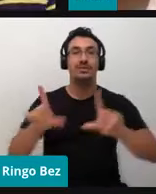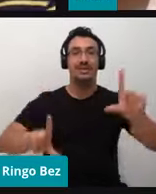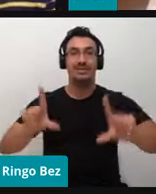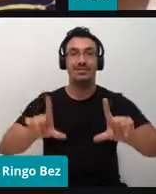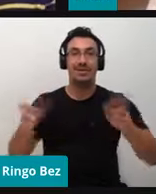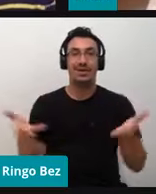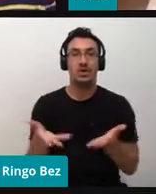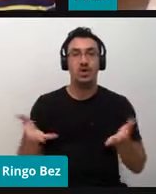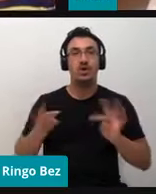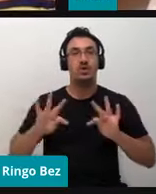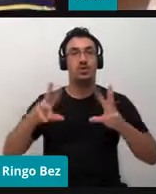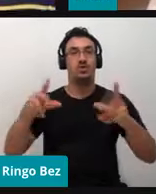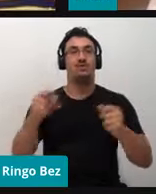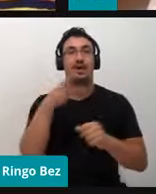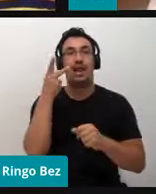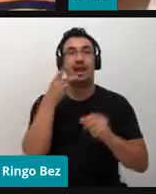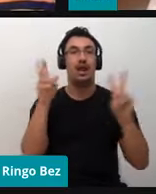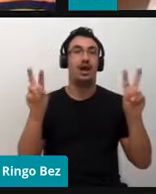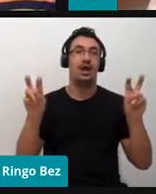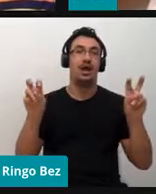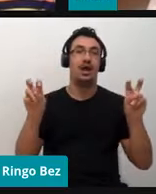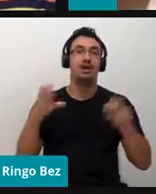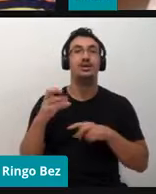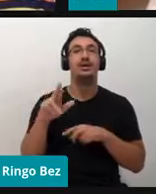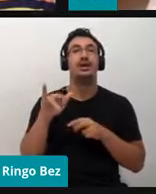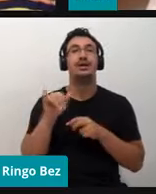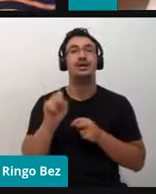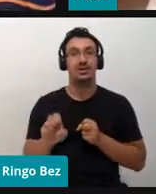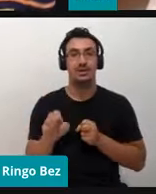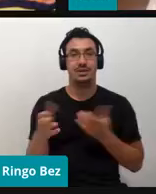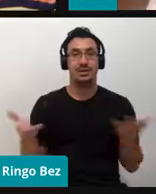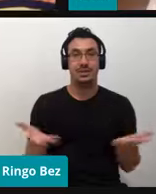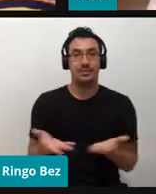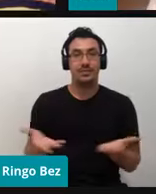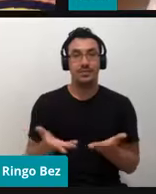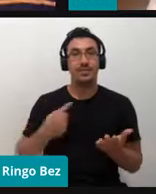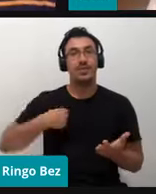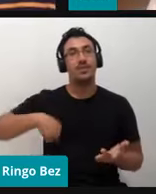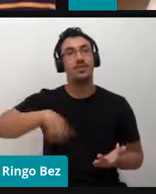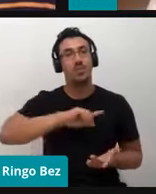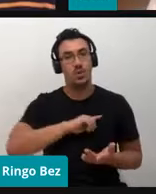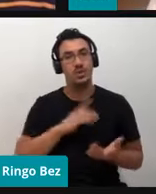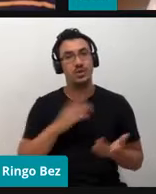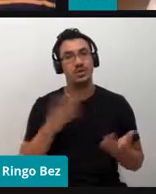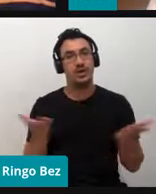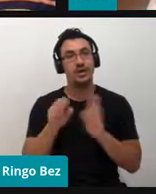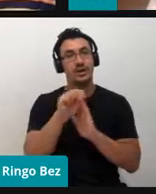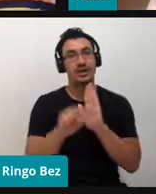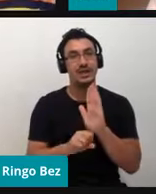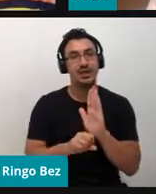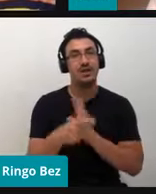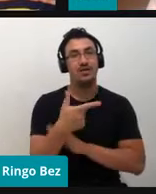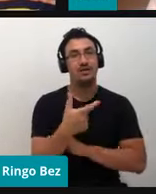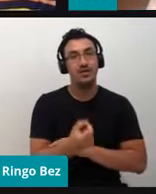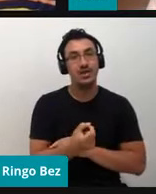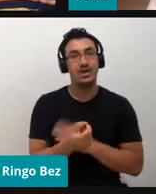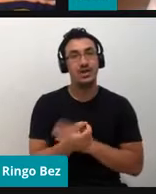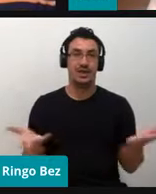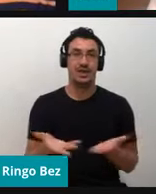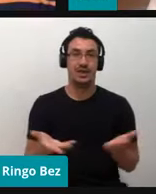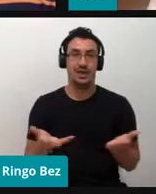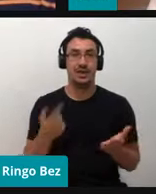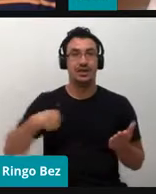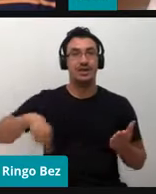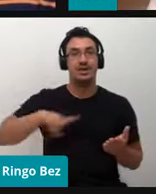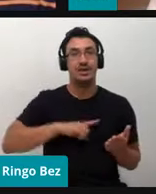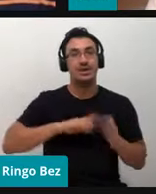falando em crise, né? Porque nós estamos todos como... nós não vivemos o início do século XX, não ficamos em